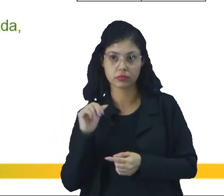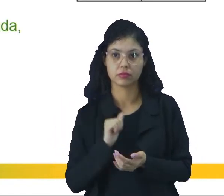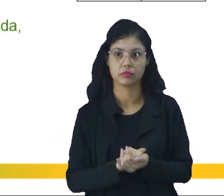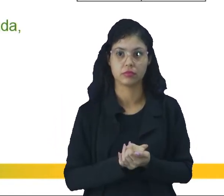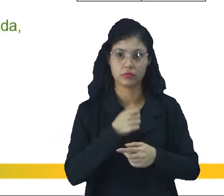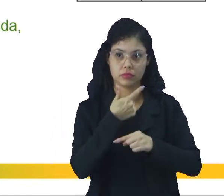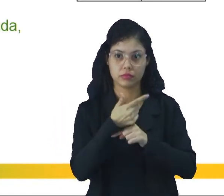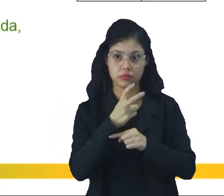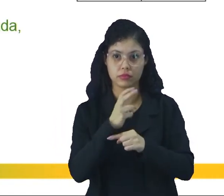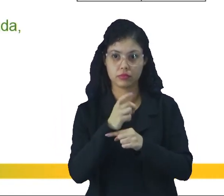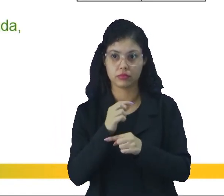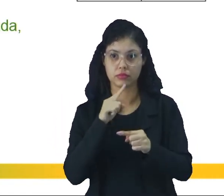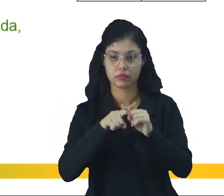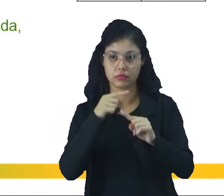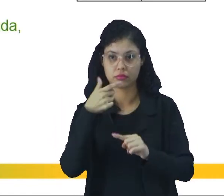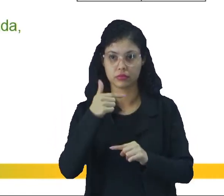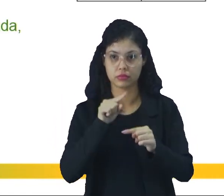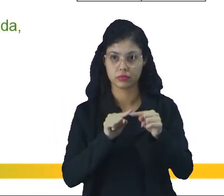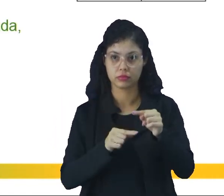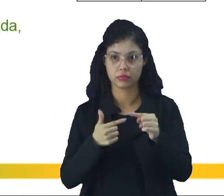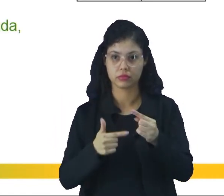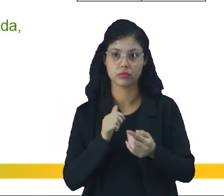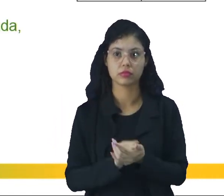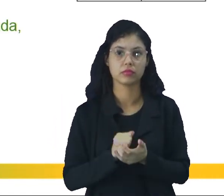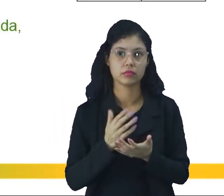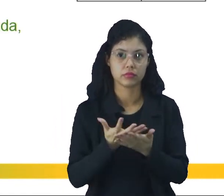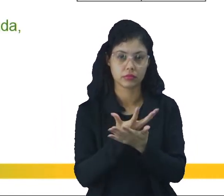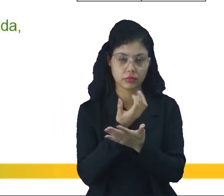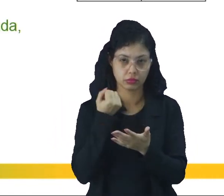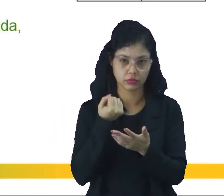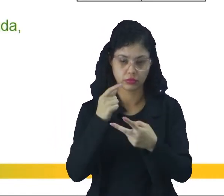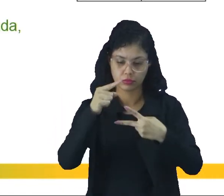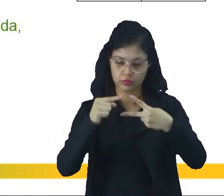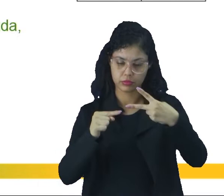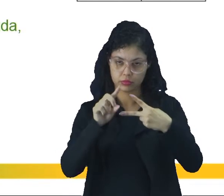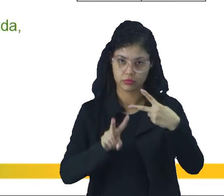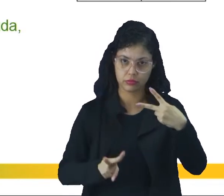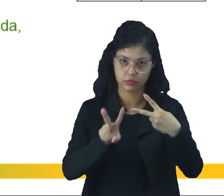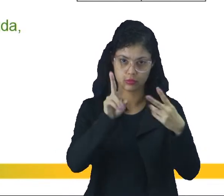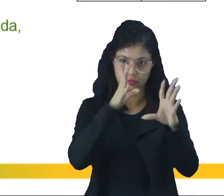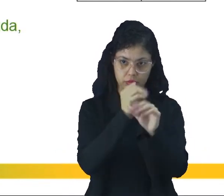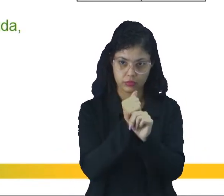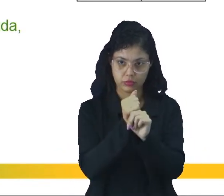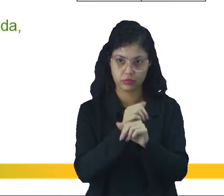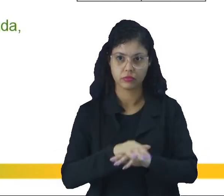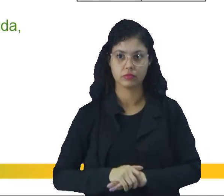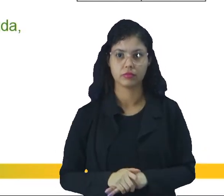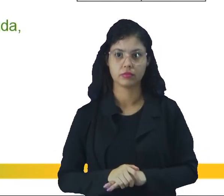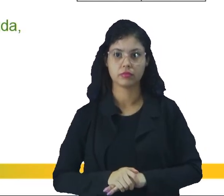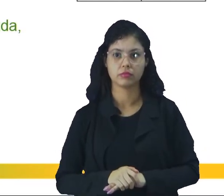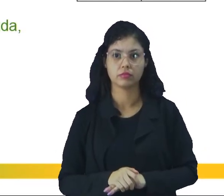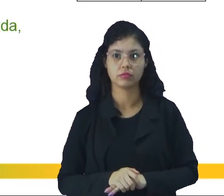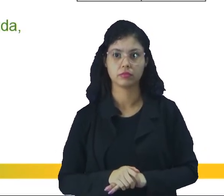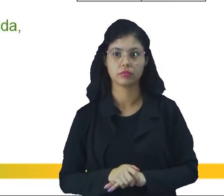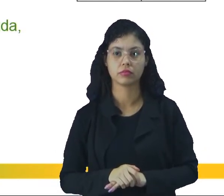Ficou 25 vezes 50 sobre 2. Eu vou pegar agora esses dois valores e somar.